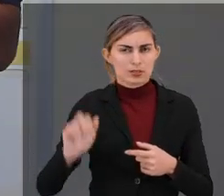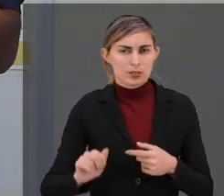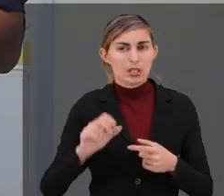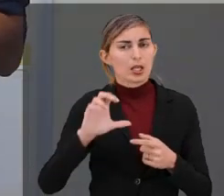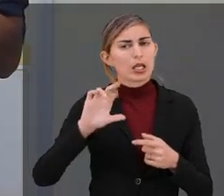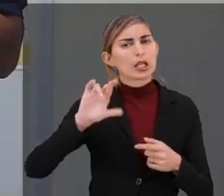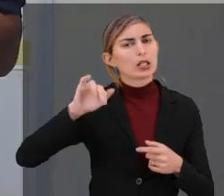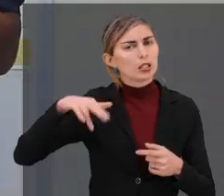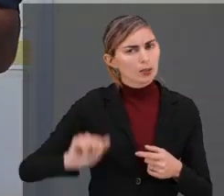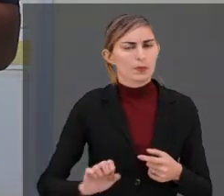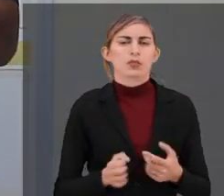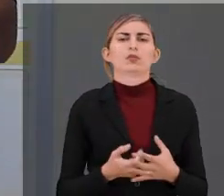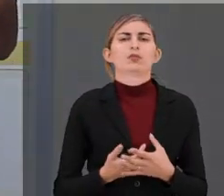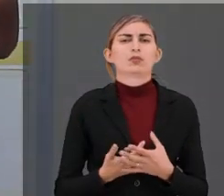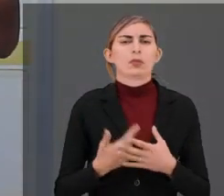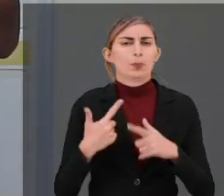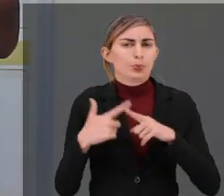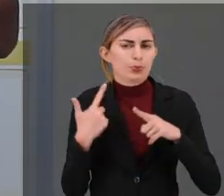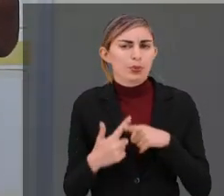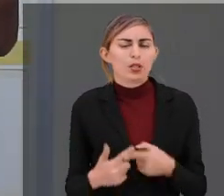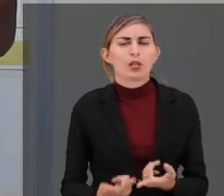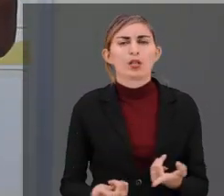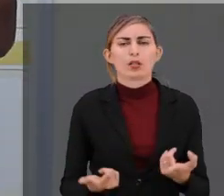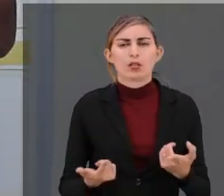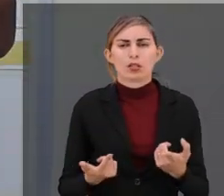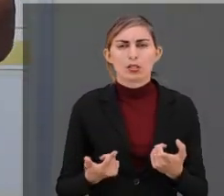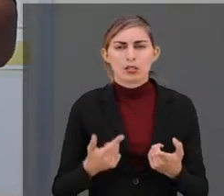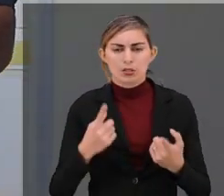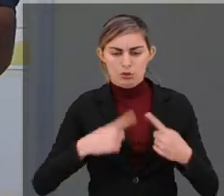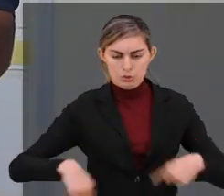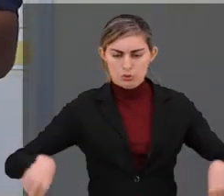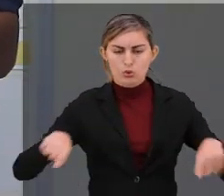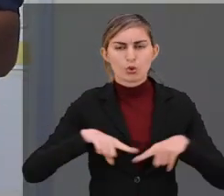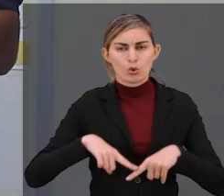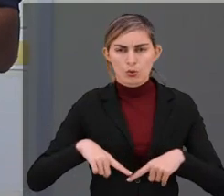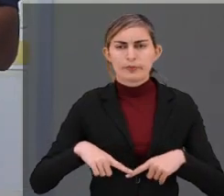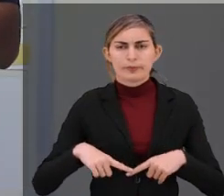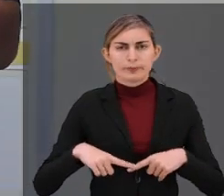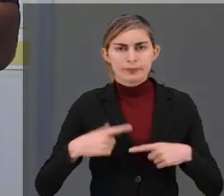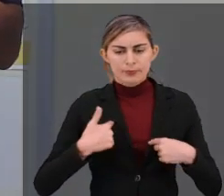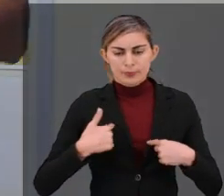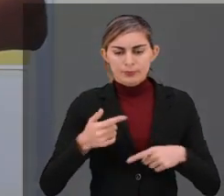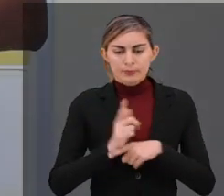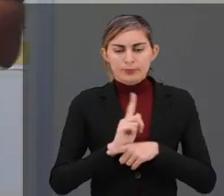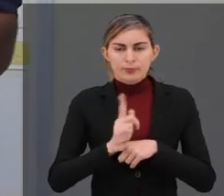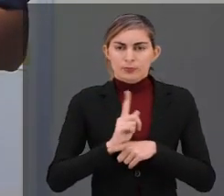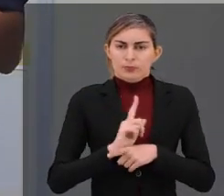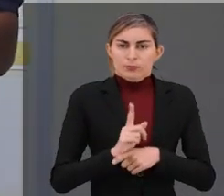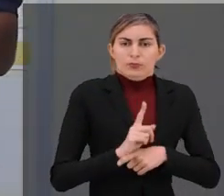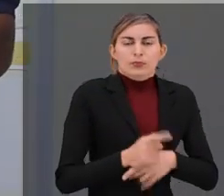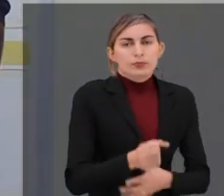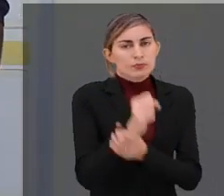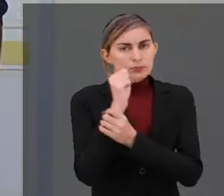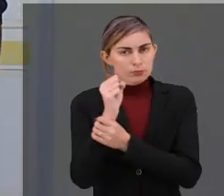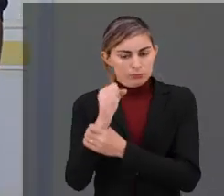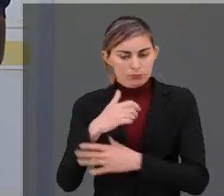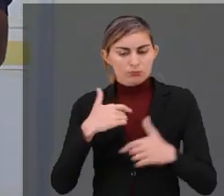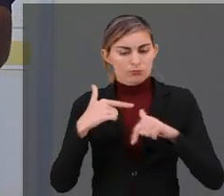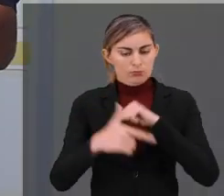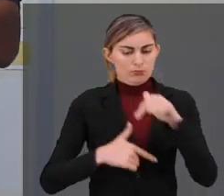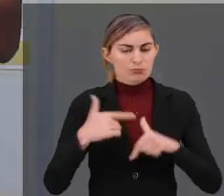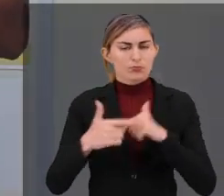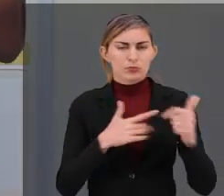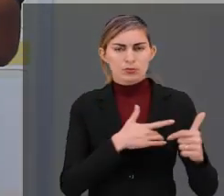Seria crime, quando nós, na condição de gestores da segurança e da saúde do